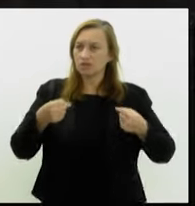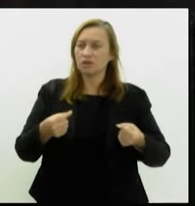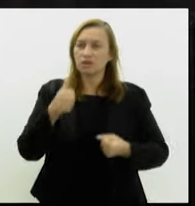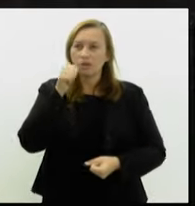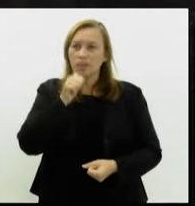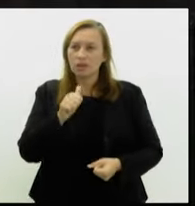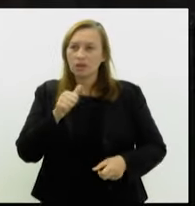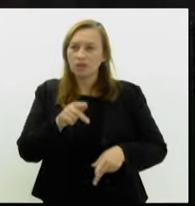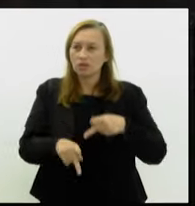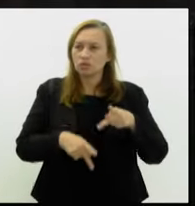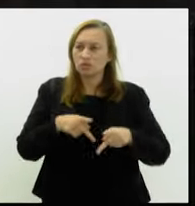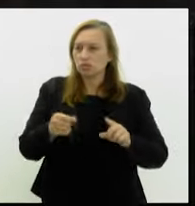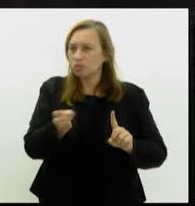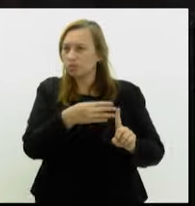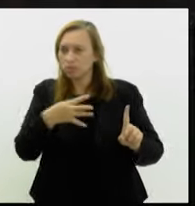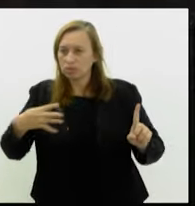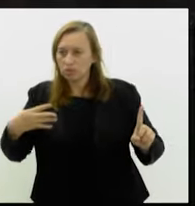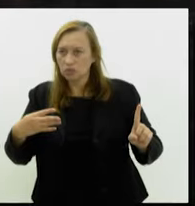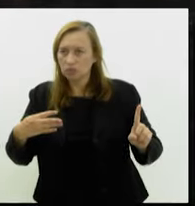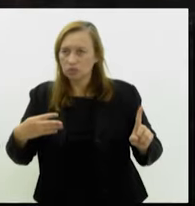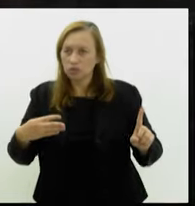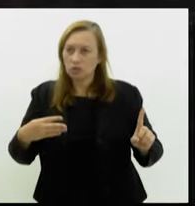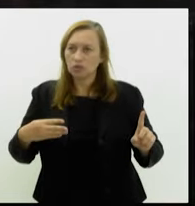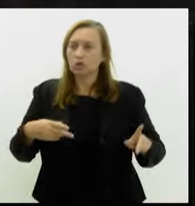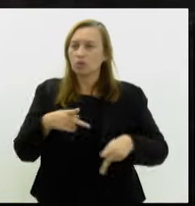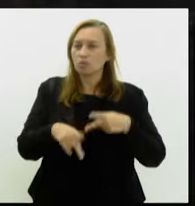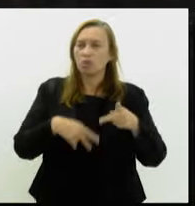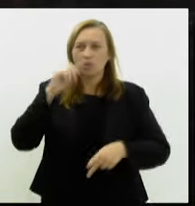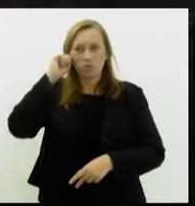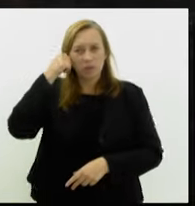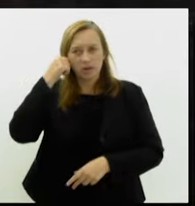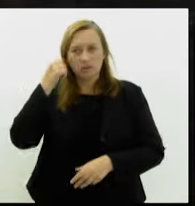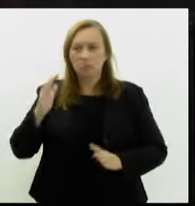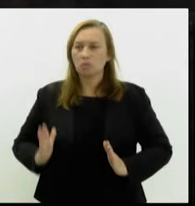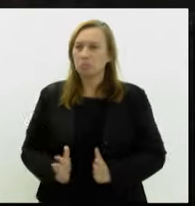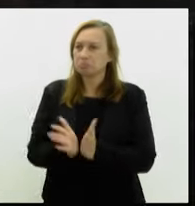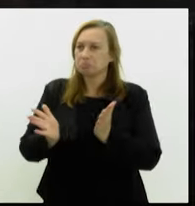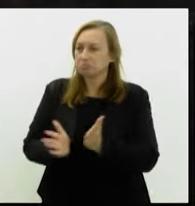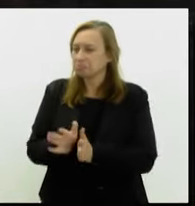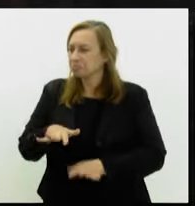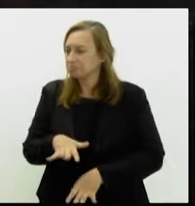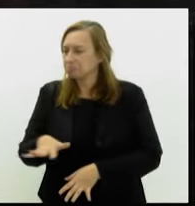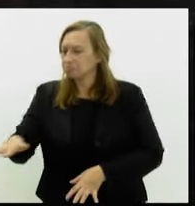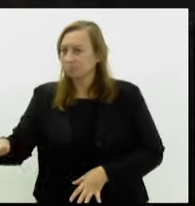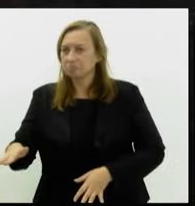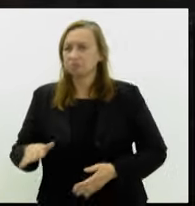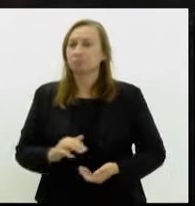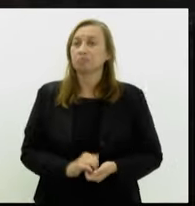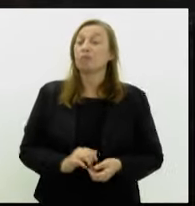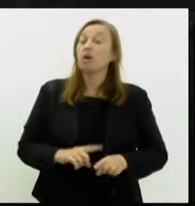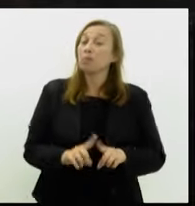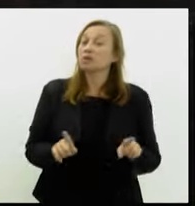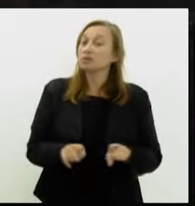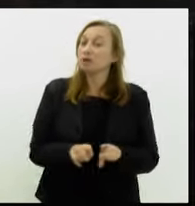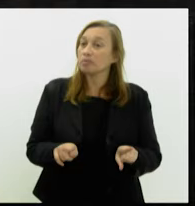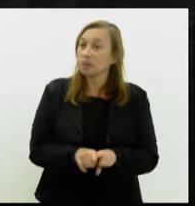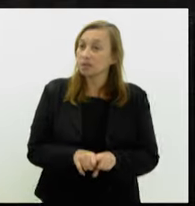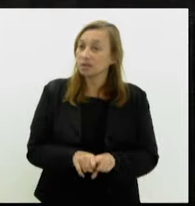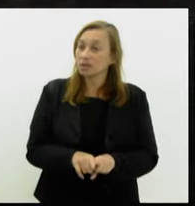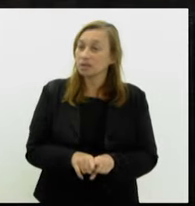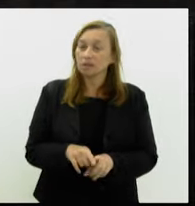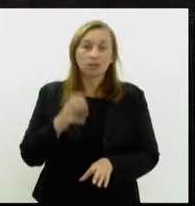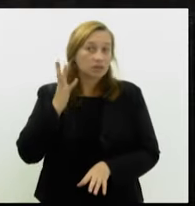da população LGBTQI+PNB+, do povo preto, pobre, favelado e de uma perspectiva socialista, mas também da